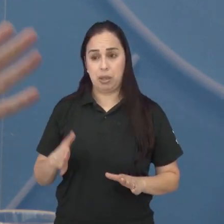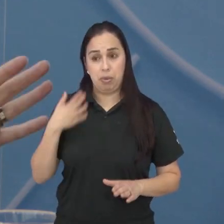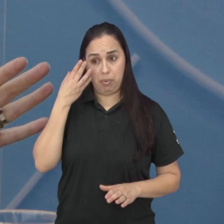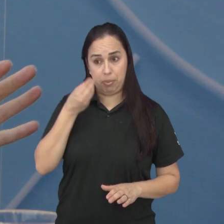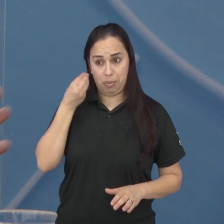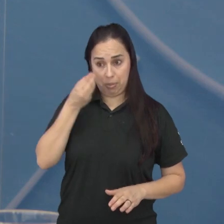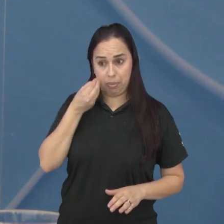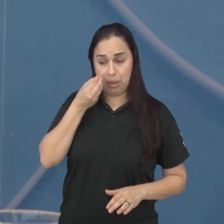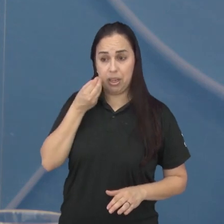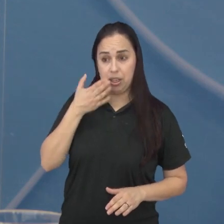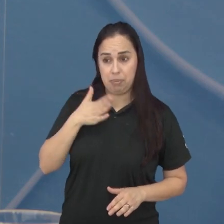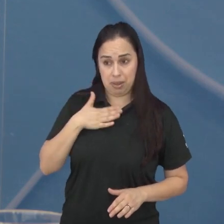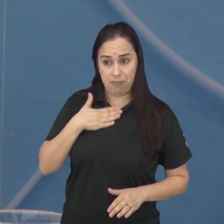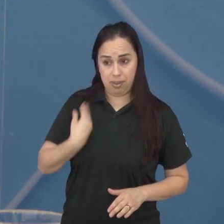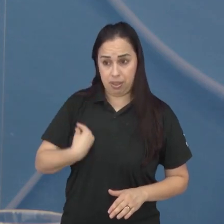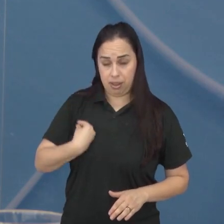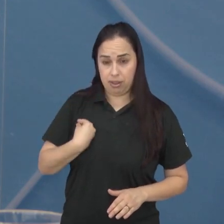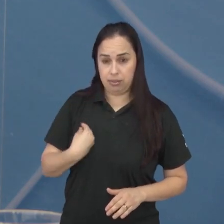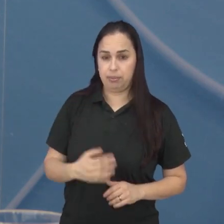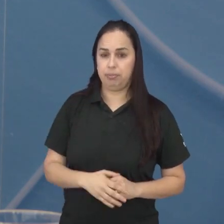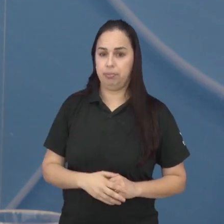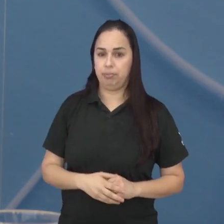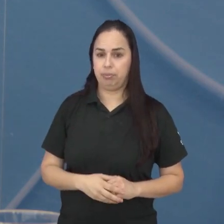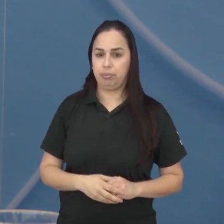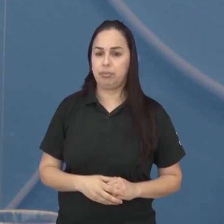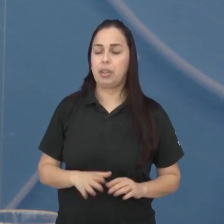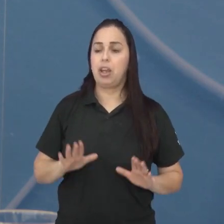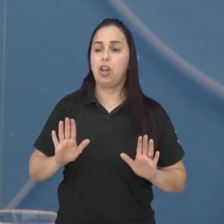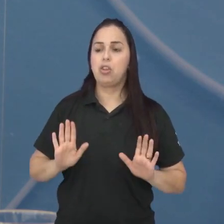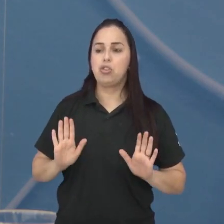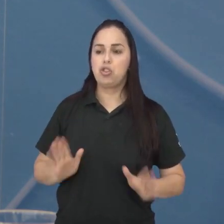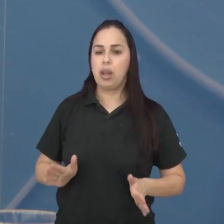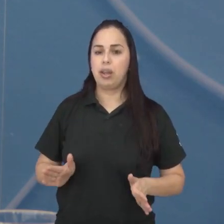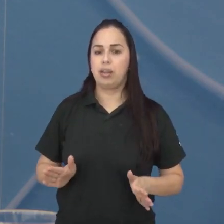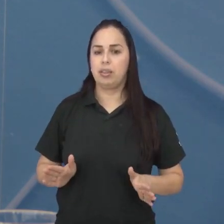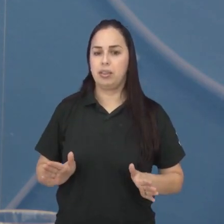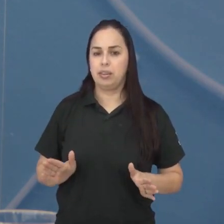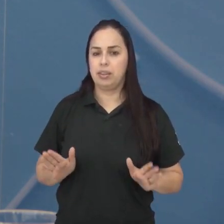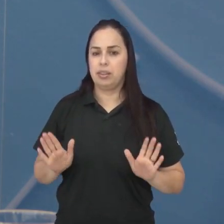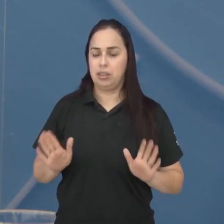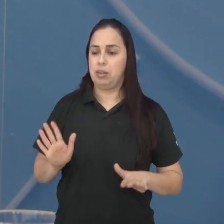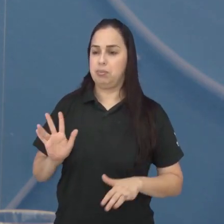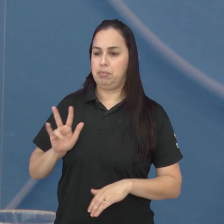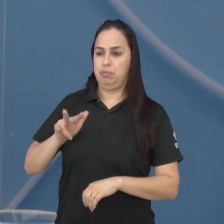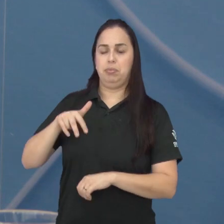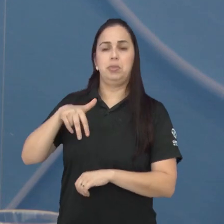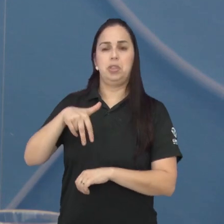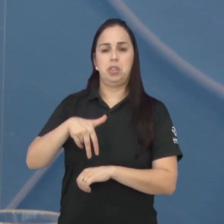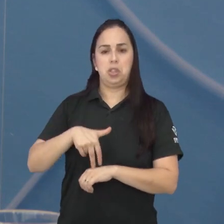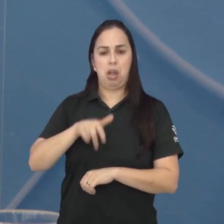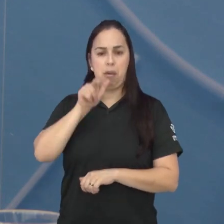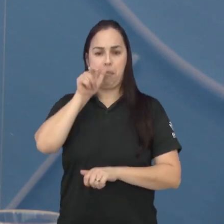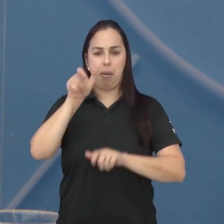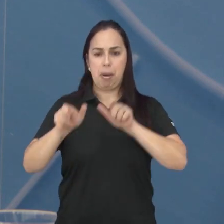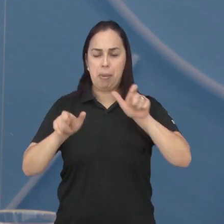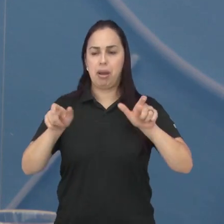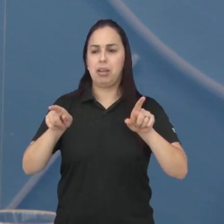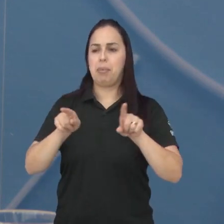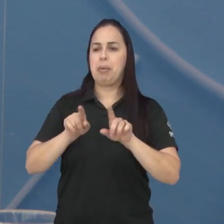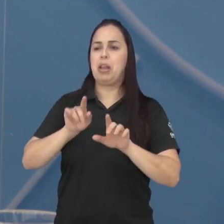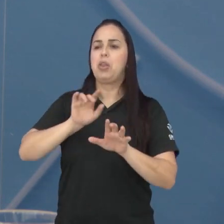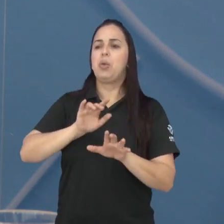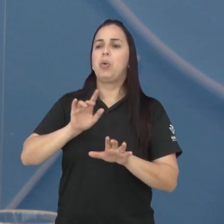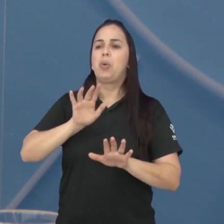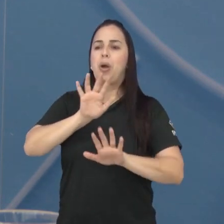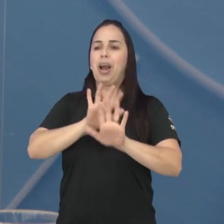da minha experiência cotidiana, né? Pelo fato de eu já ter me posicionado muitas vezes, a gente tem bloco de